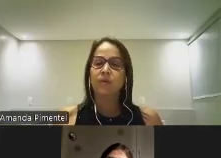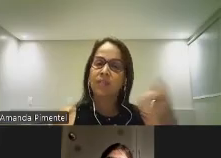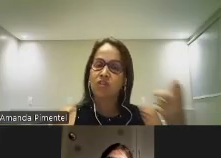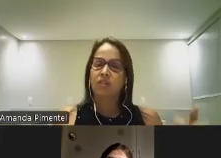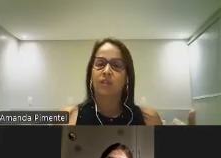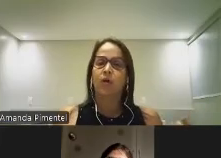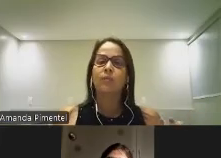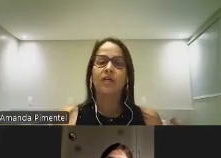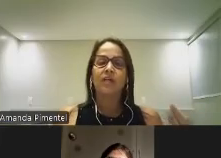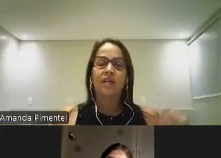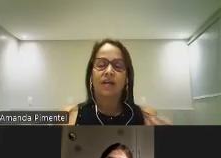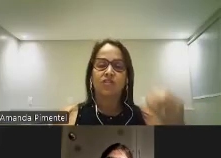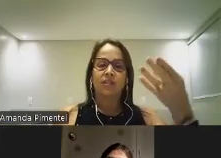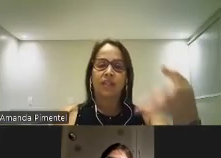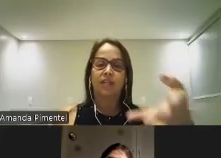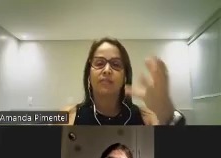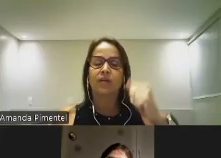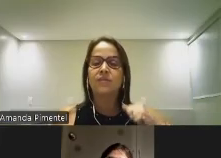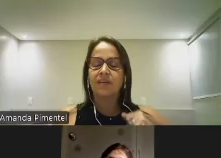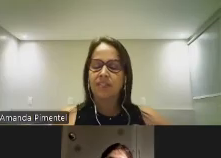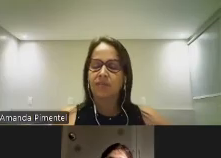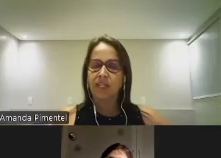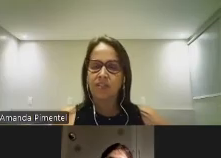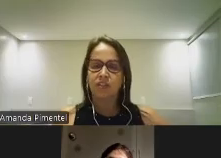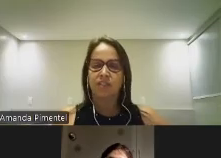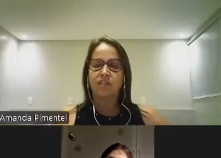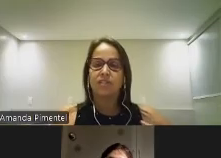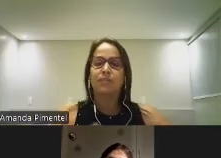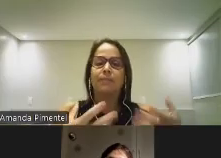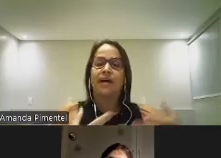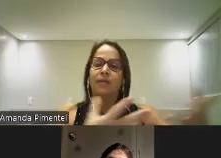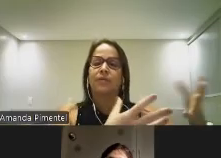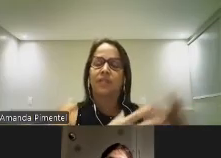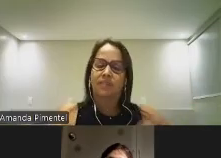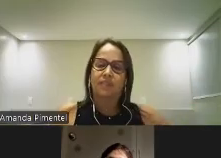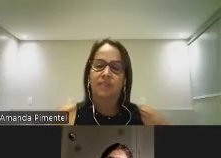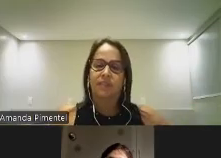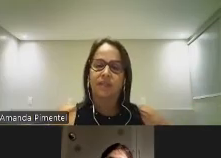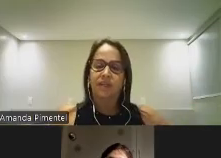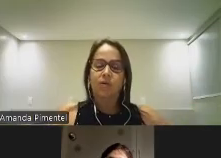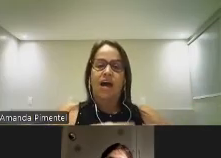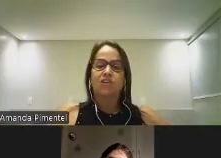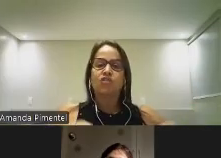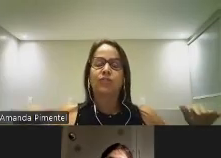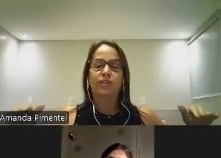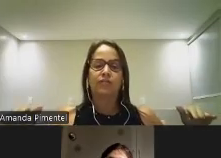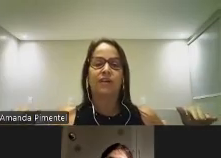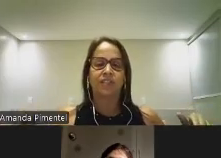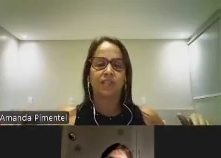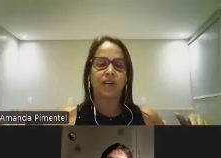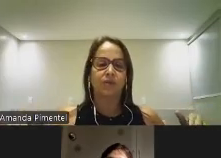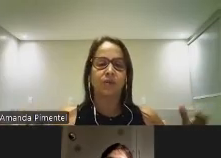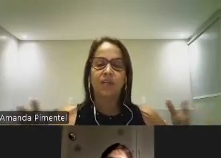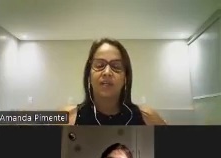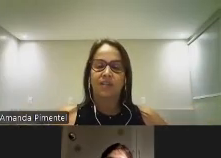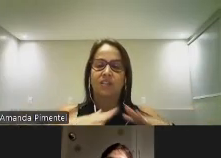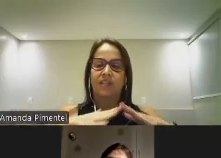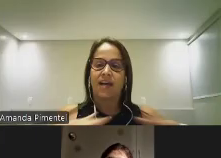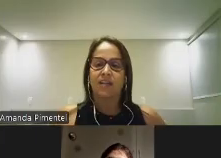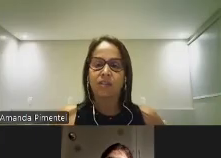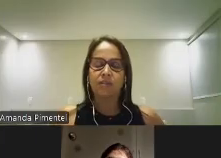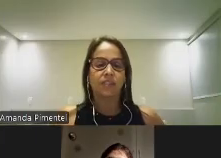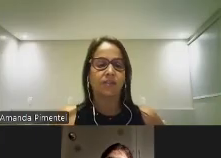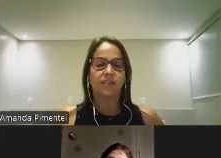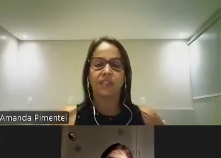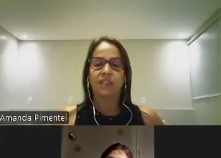Inclusive, porque quando a gente dorme, a gente tem também conservação de energia, a gente se prepara para o dia seguinte. Eu gasto, feito Flavinha falou, a